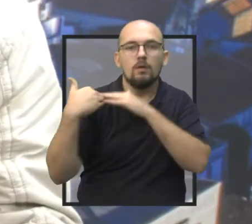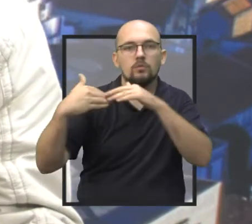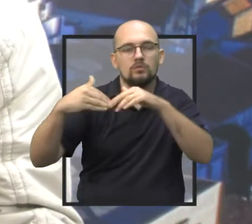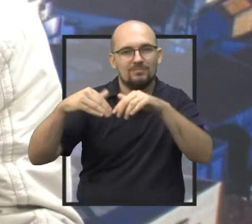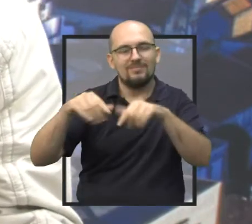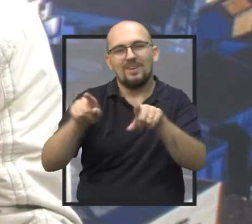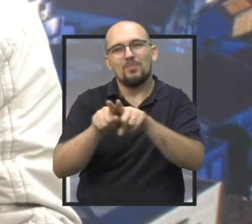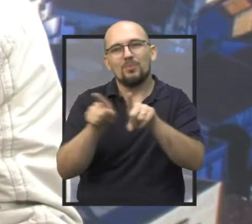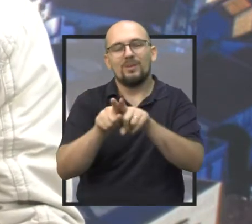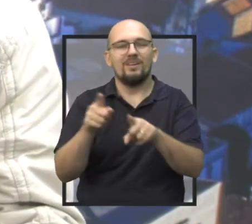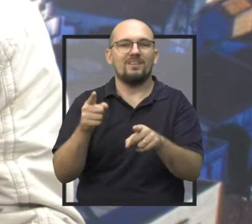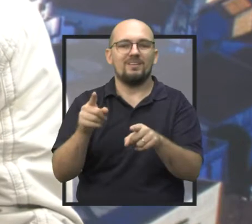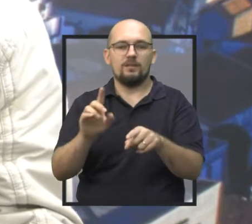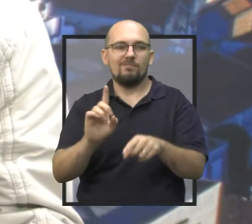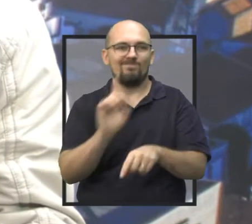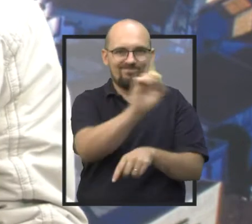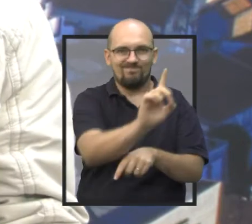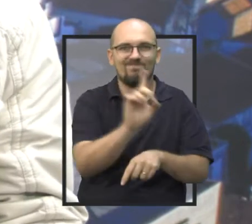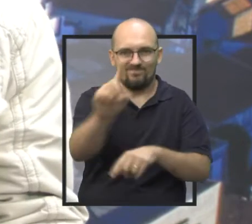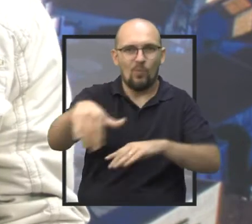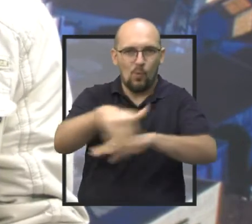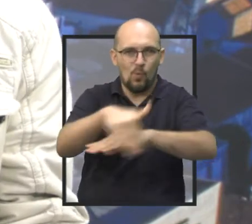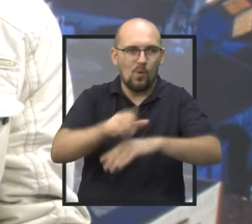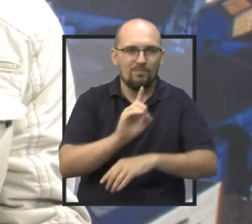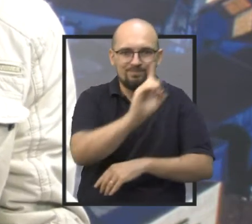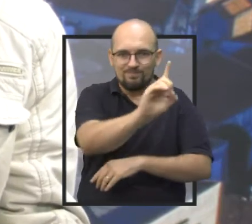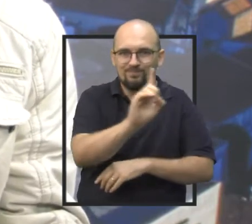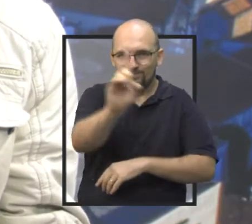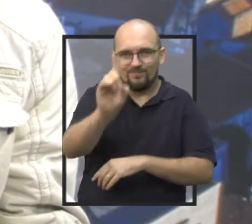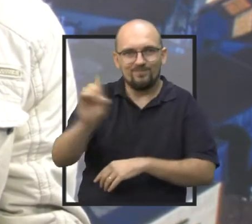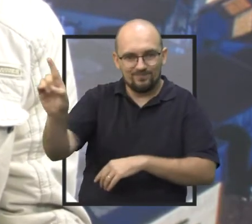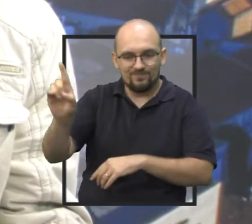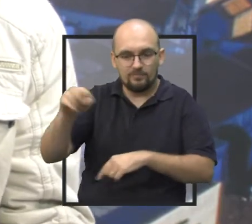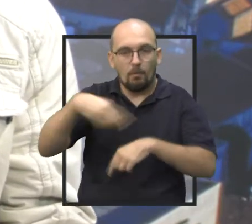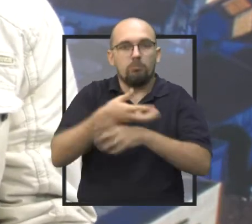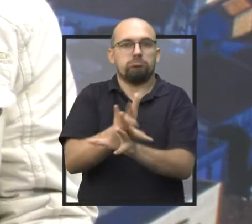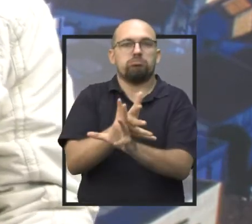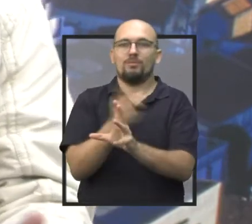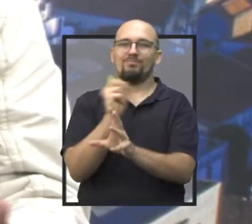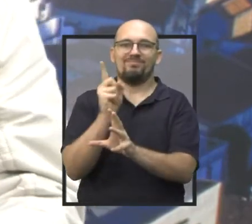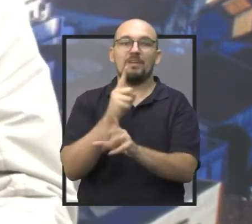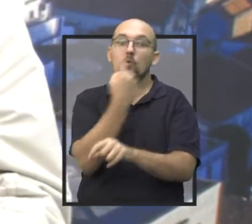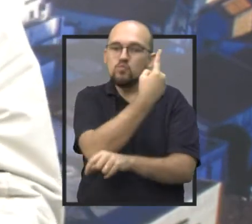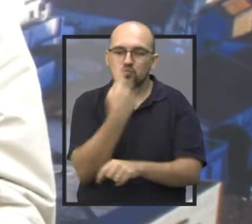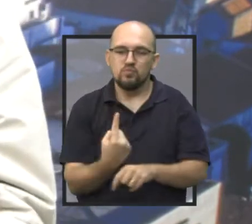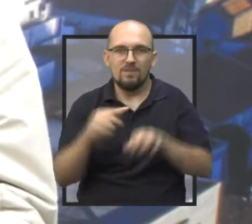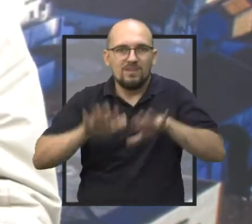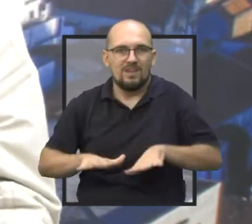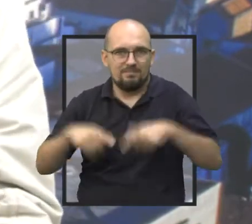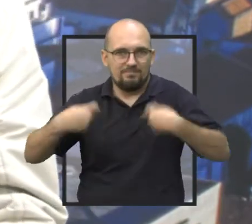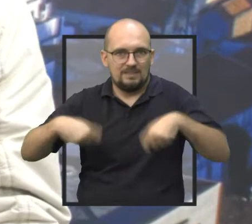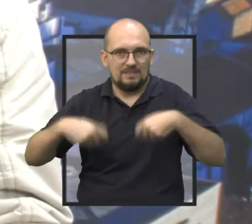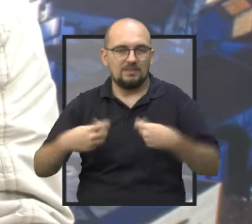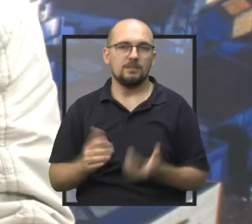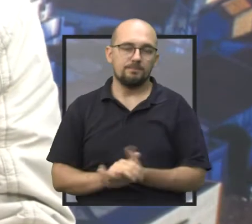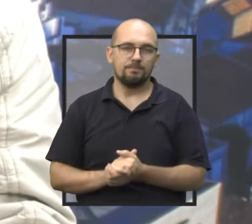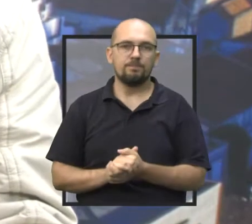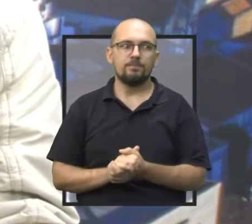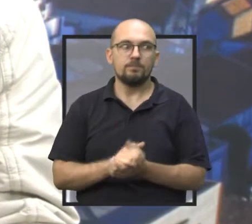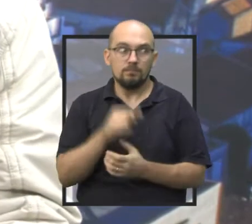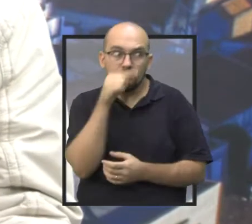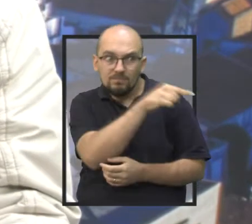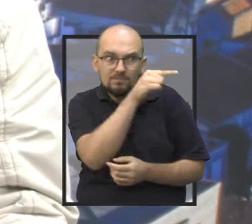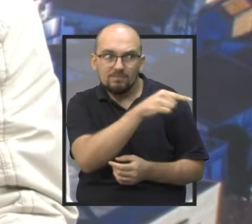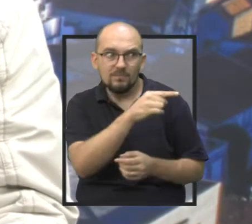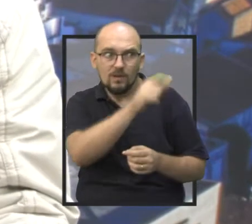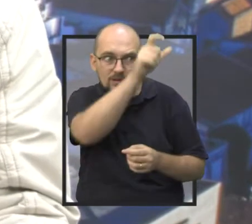os agentes comunitários que fazem o serviço na rua, sempre um deles tem que ficar lá para ajudar. Uhum. E nada mais do que justo dar essa vaga.